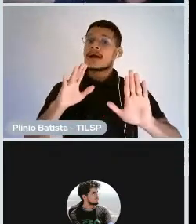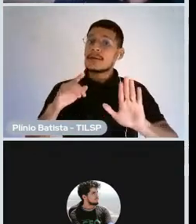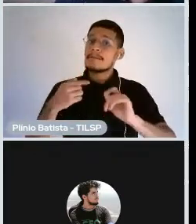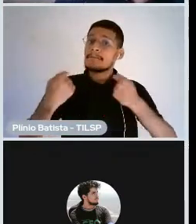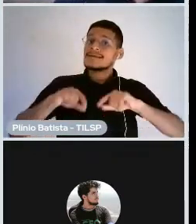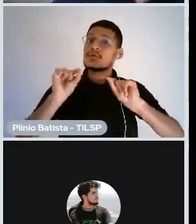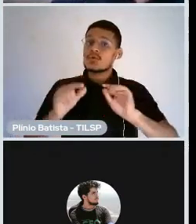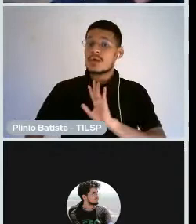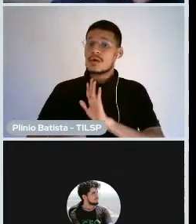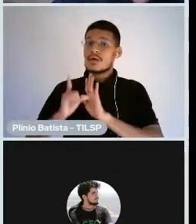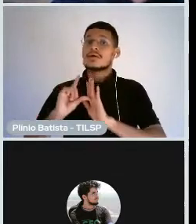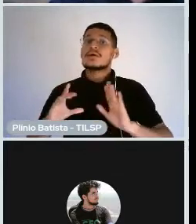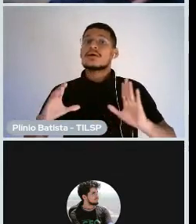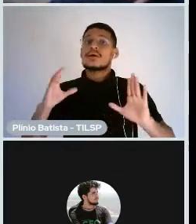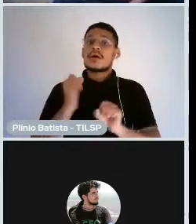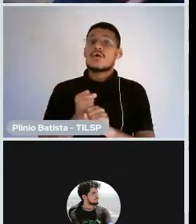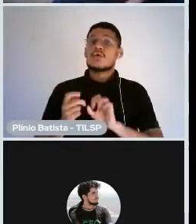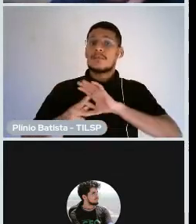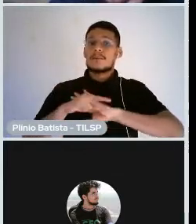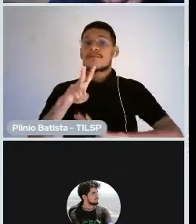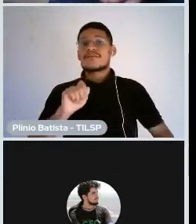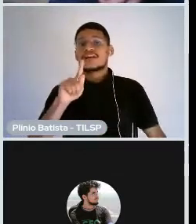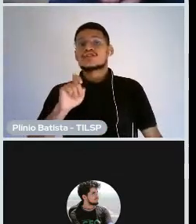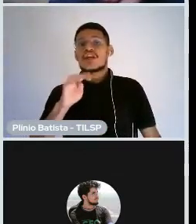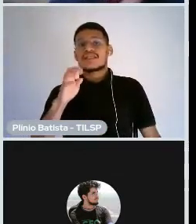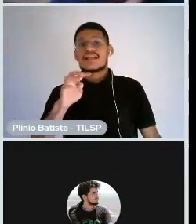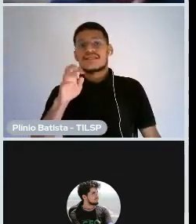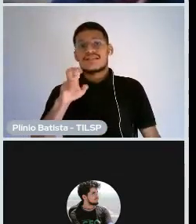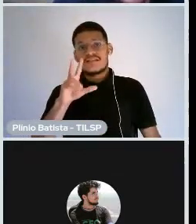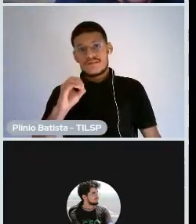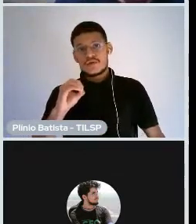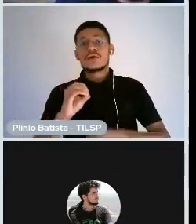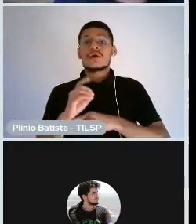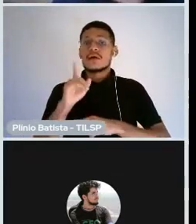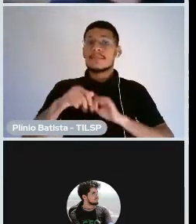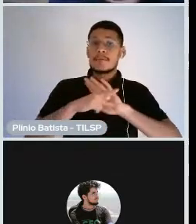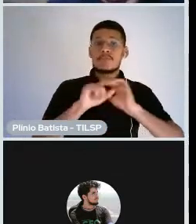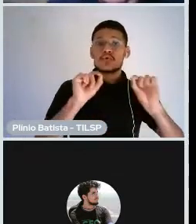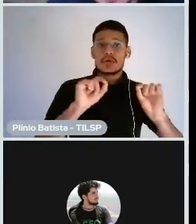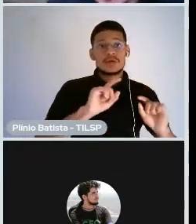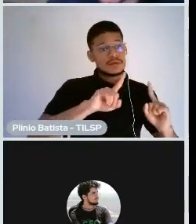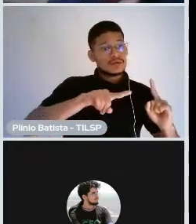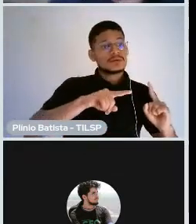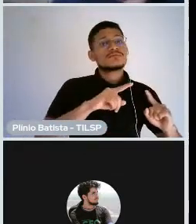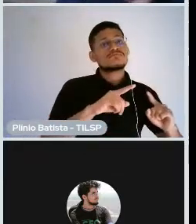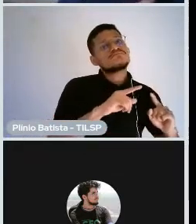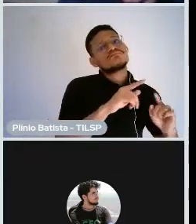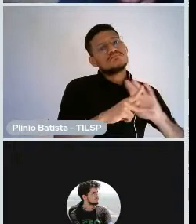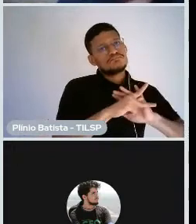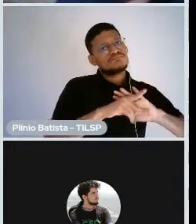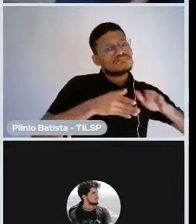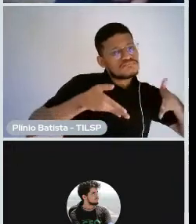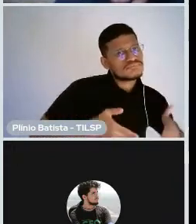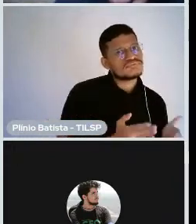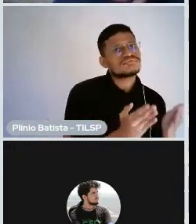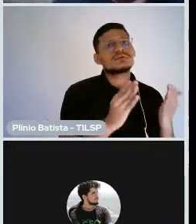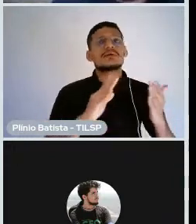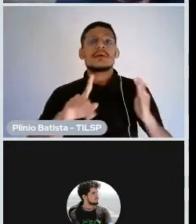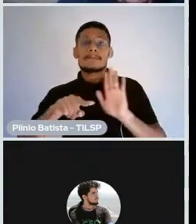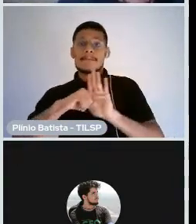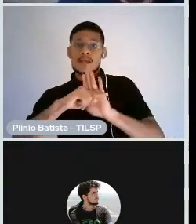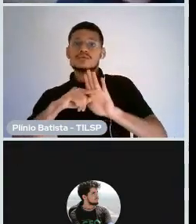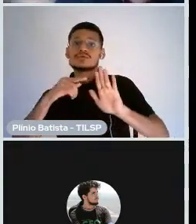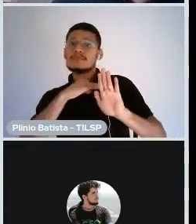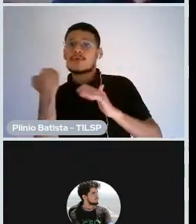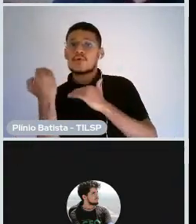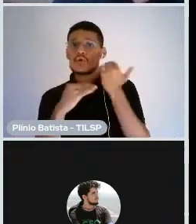antes, que é a taxa de natalidade menos a taxa de mortalidade. A gente faz 25